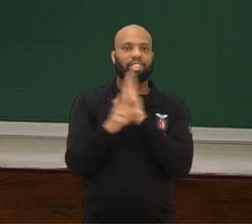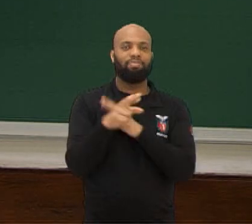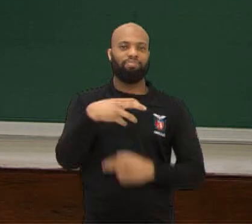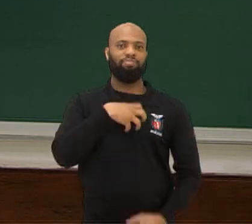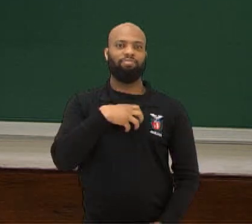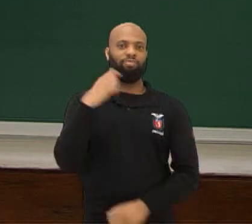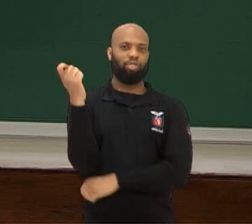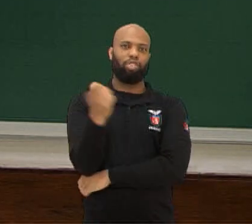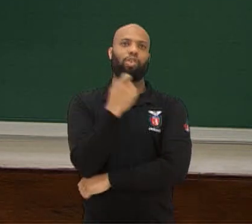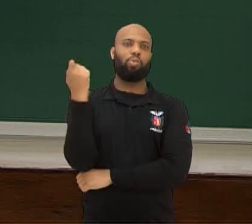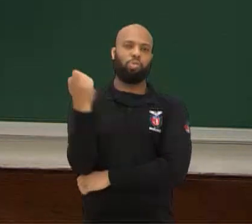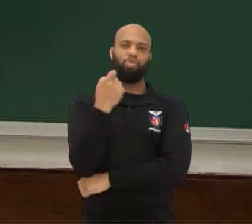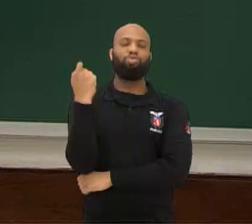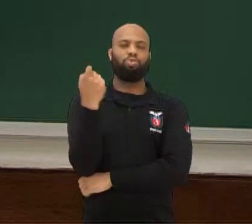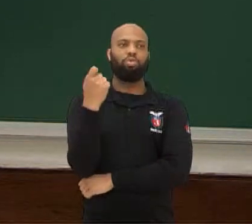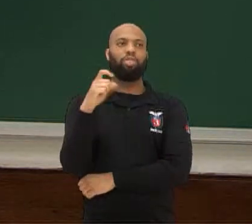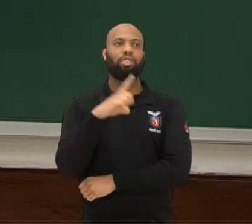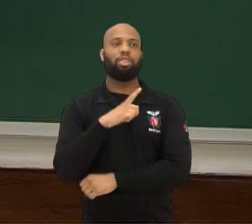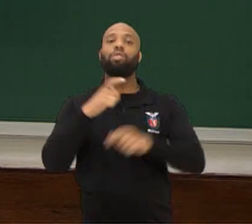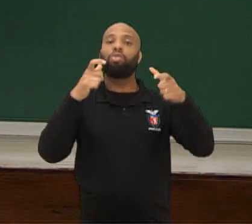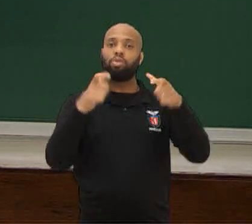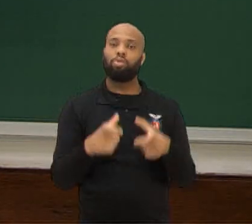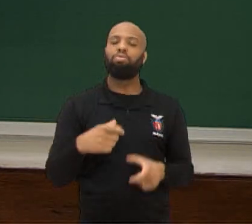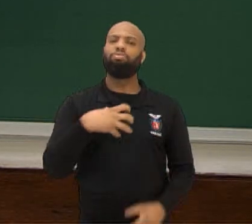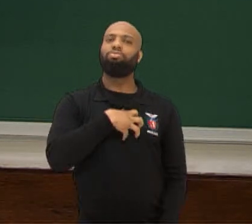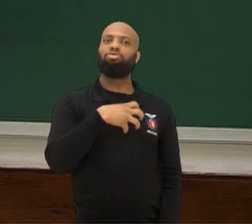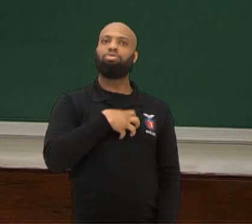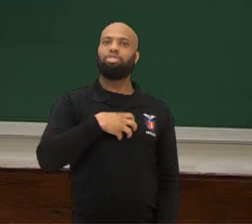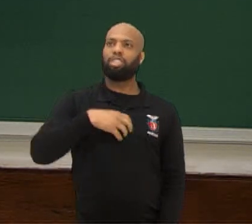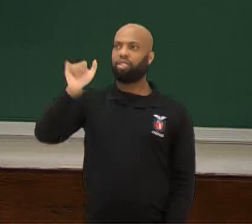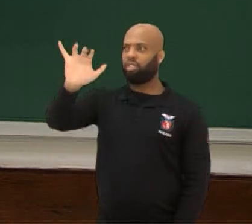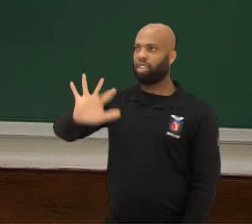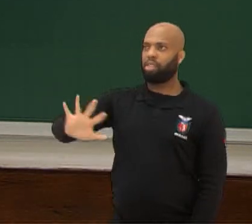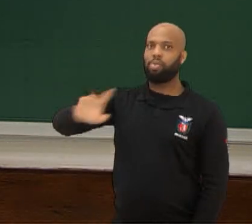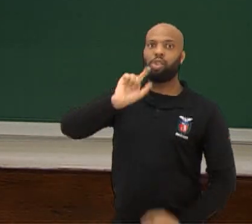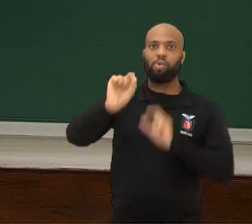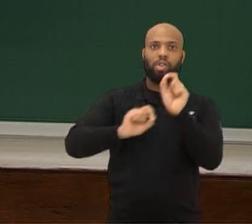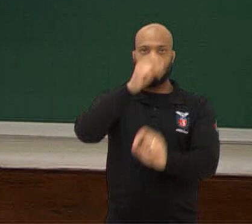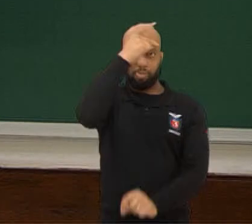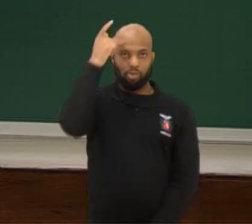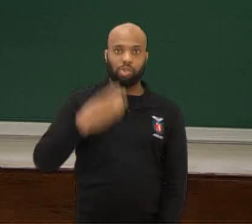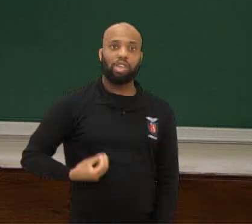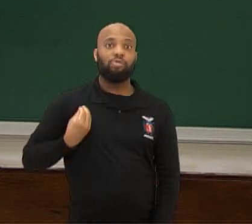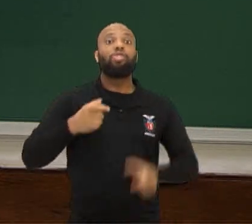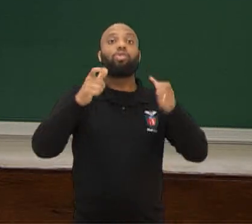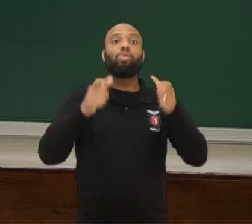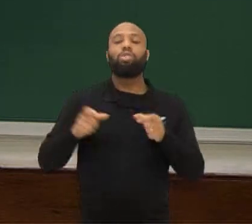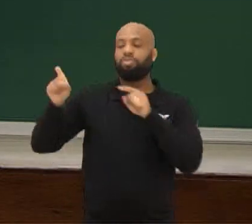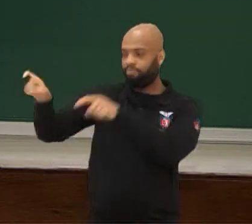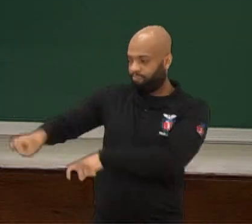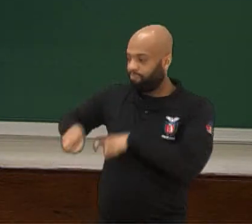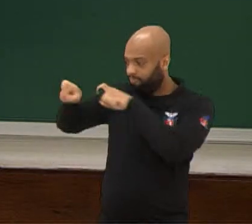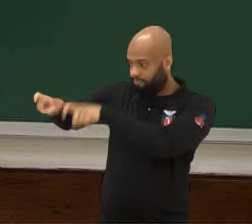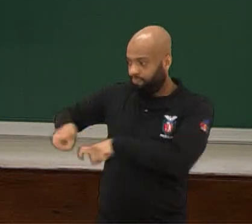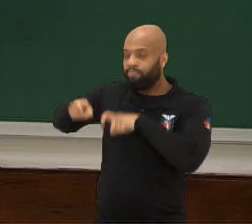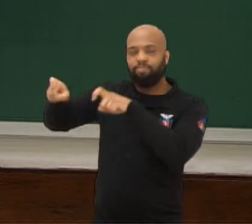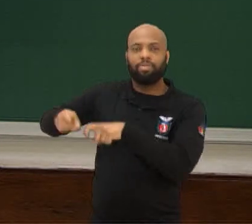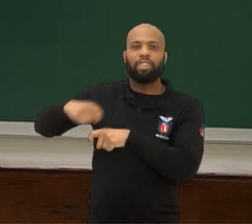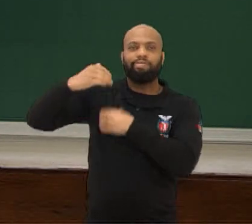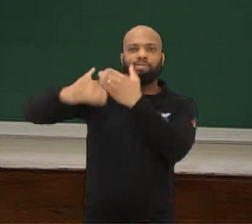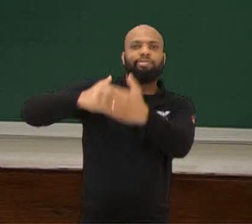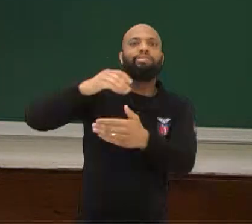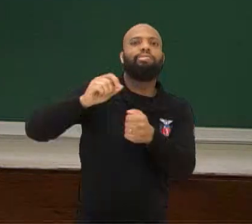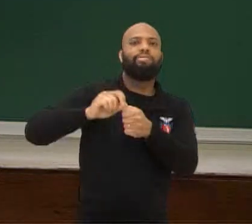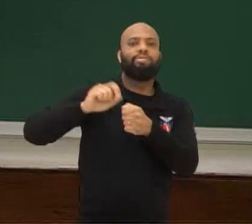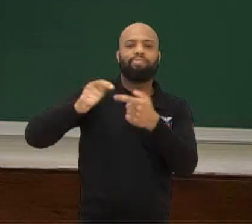né? Especialmente, então, nessa figura que eram os habitantes da zona rural. Viviam em áreas rurais,